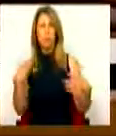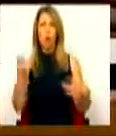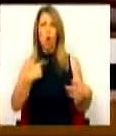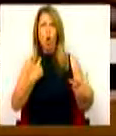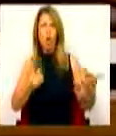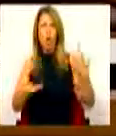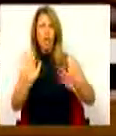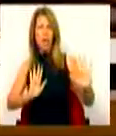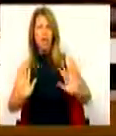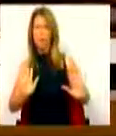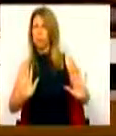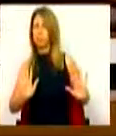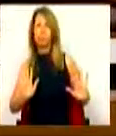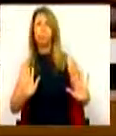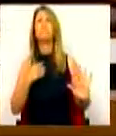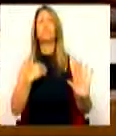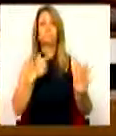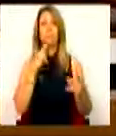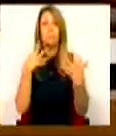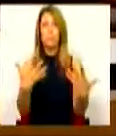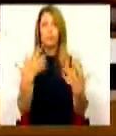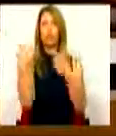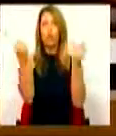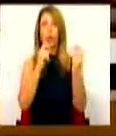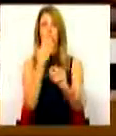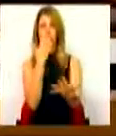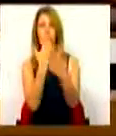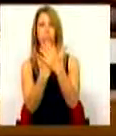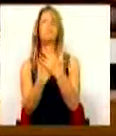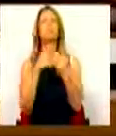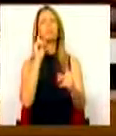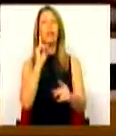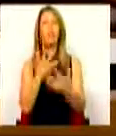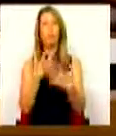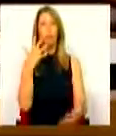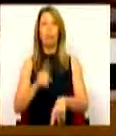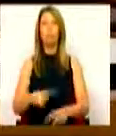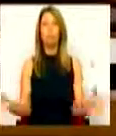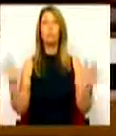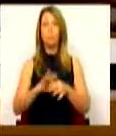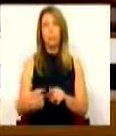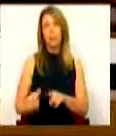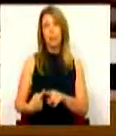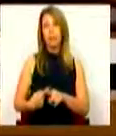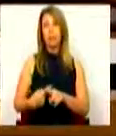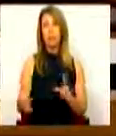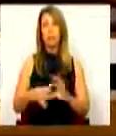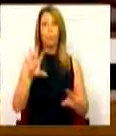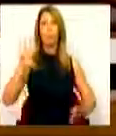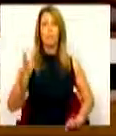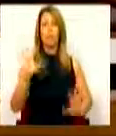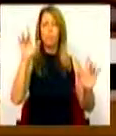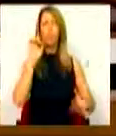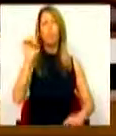referir que estamos perante uma discussão relevante, atual e de interesse para o país. Mas também importa clarificar o que estamos